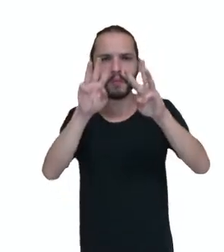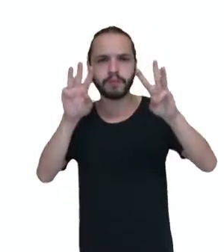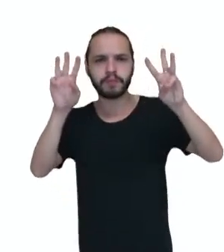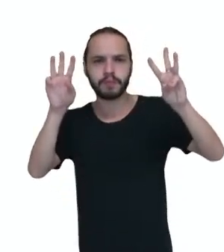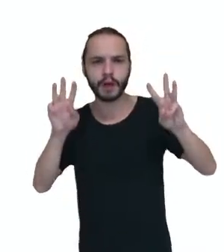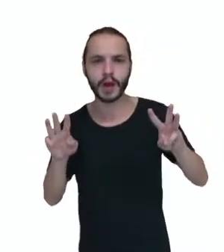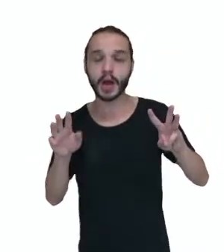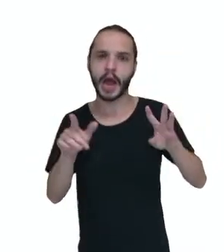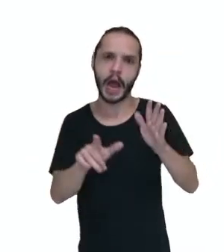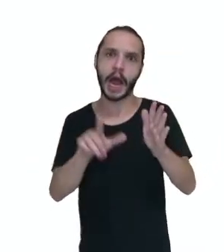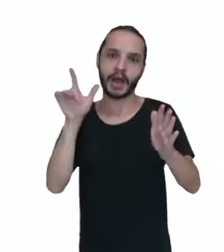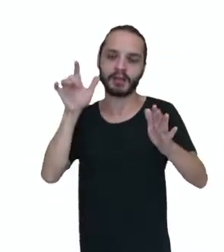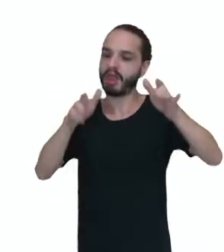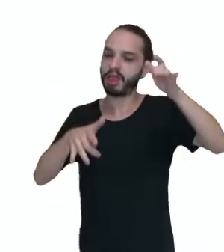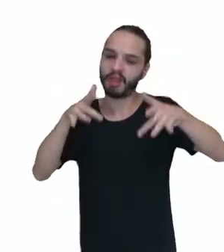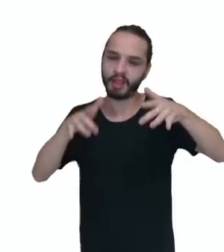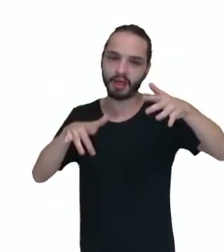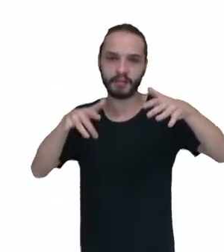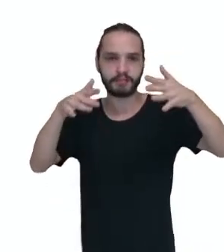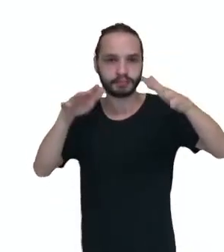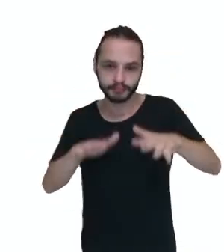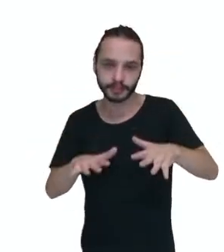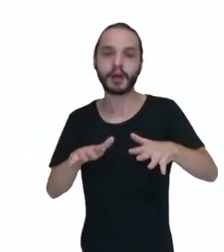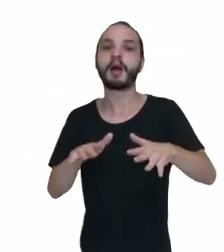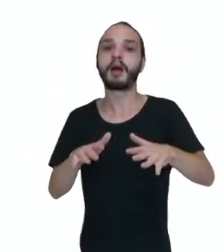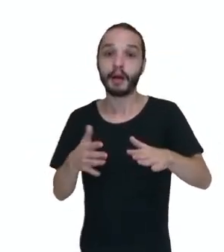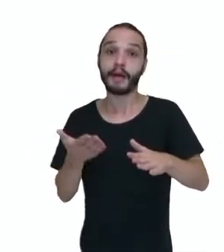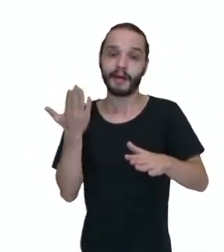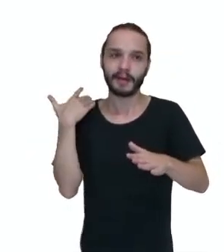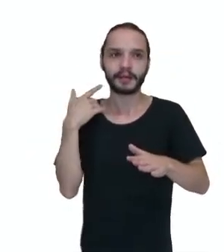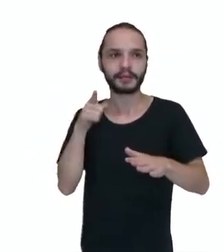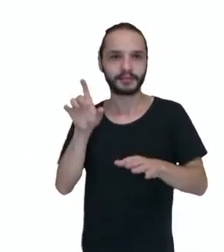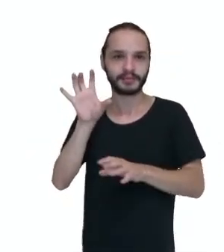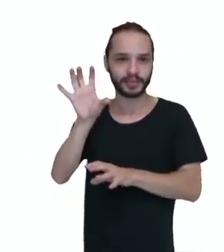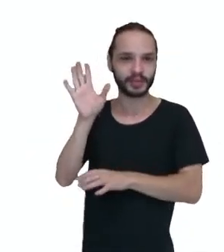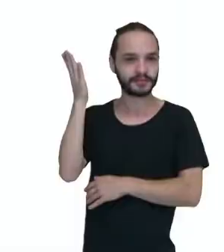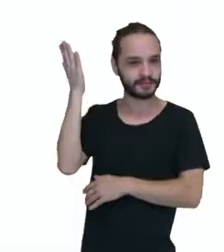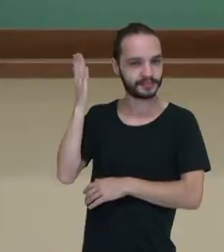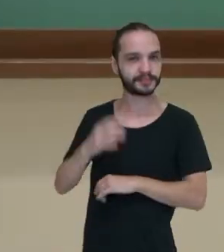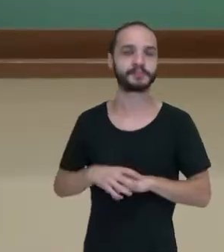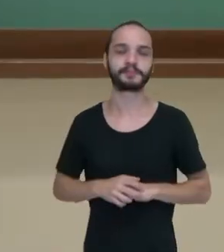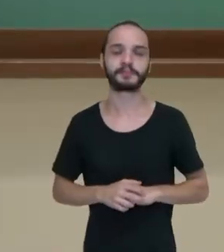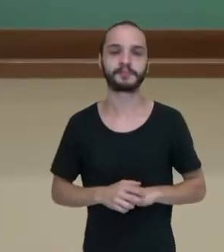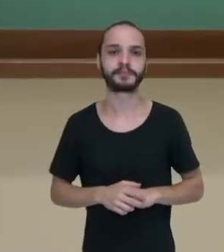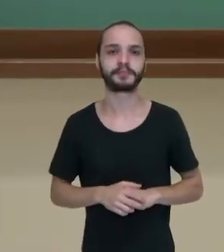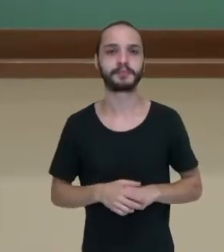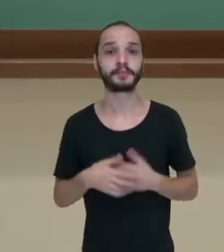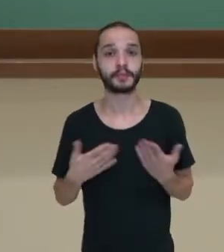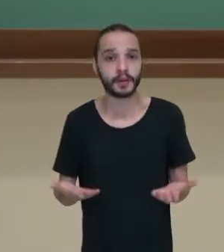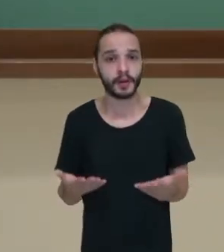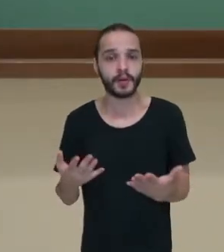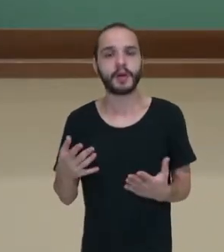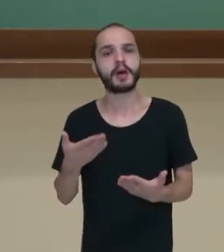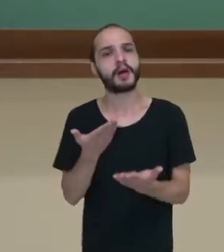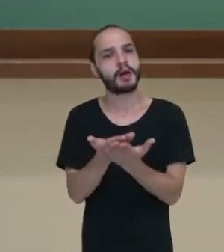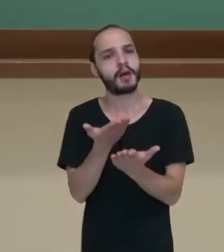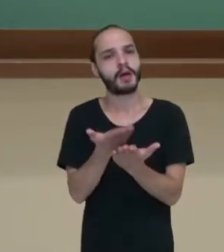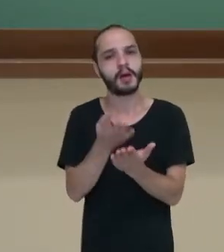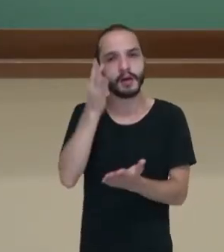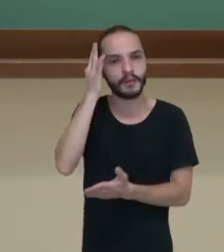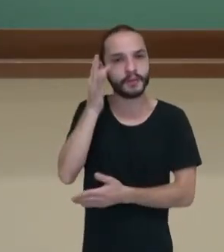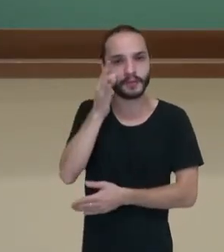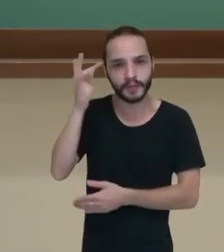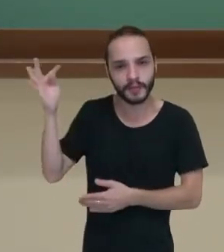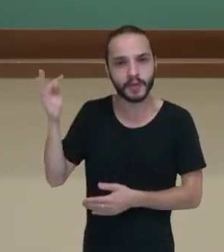uma ruína. Então, veja, vamos falar já umas coisinhas aí. Bom, dentro das aulas de filosofia, a gente vai ver que